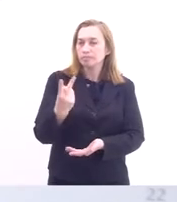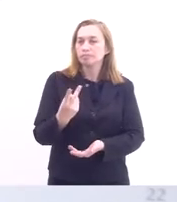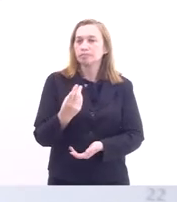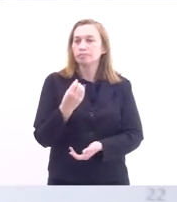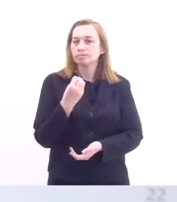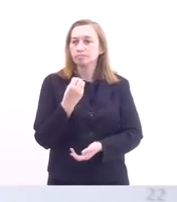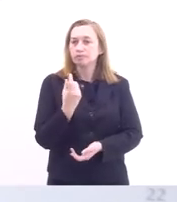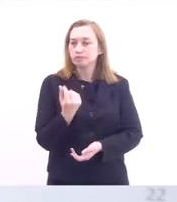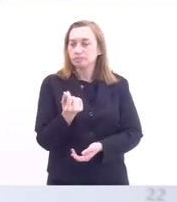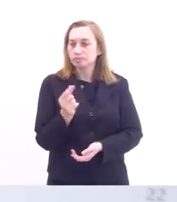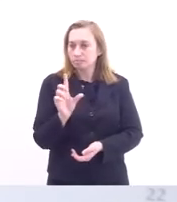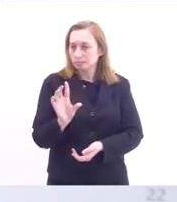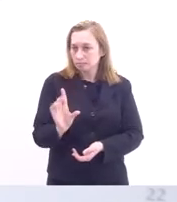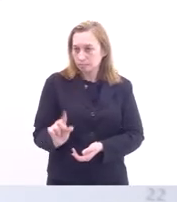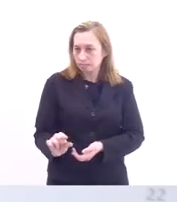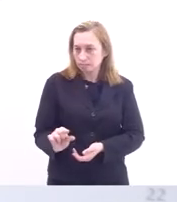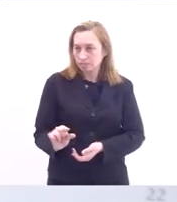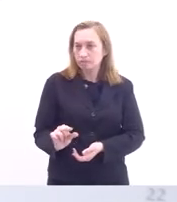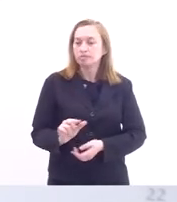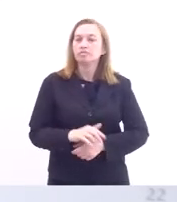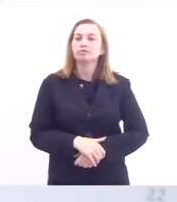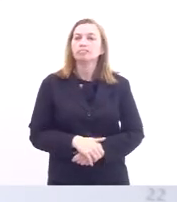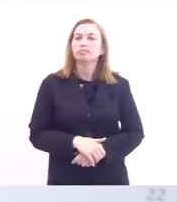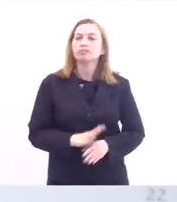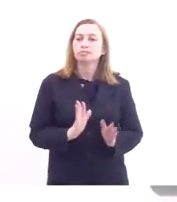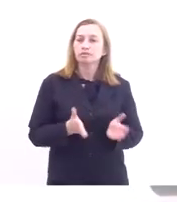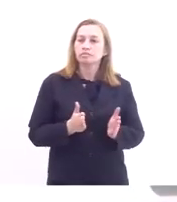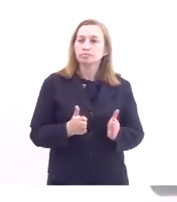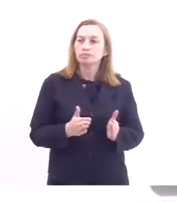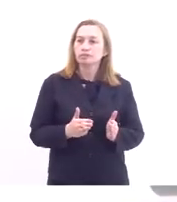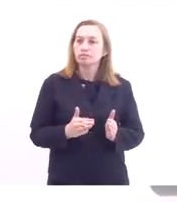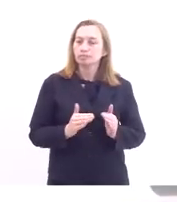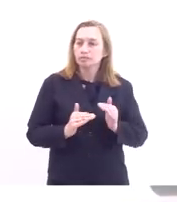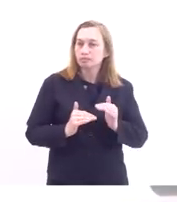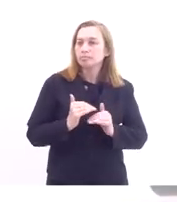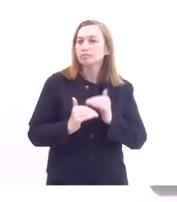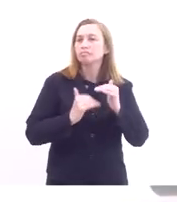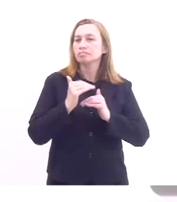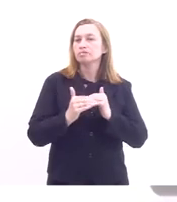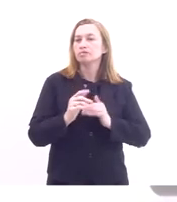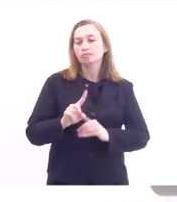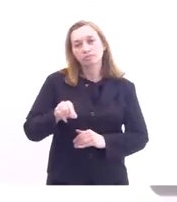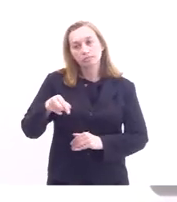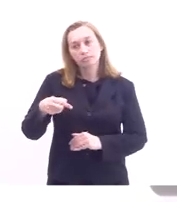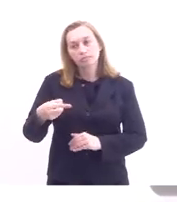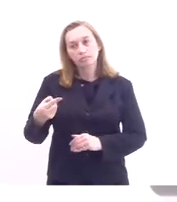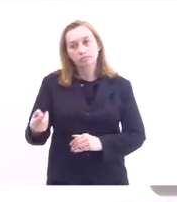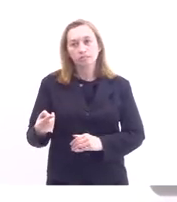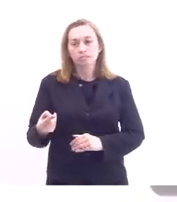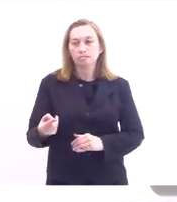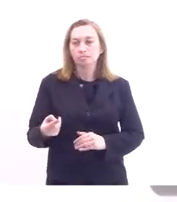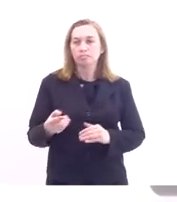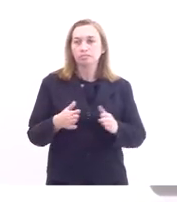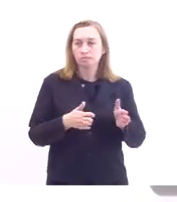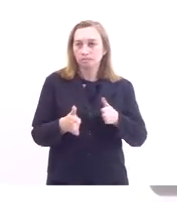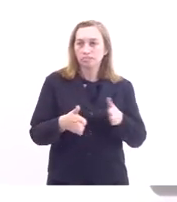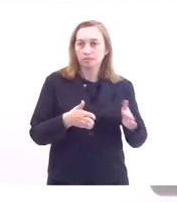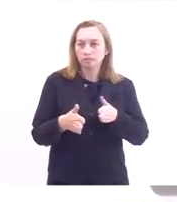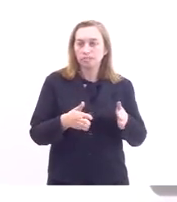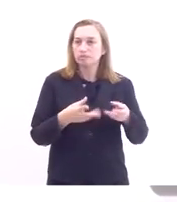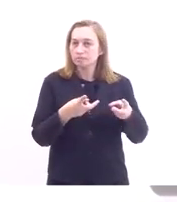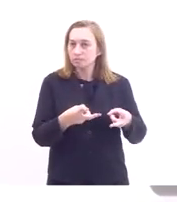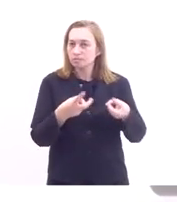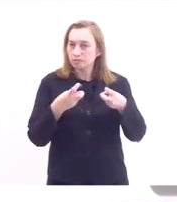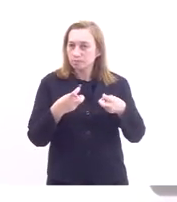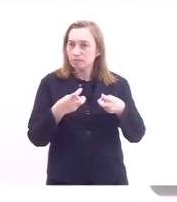bem baixinho e que, na verdade, agora essa curva vai começar a se acentuar, né? No próximo quadrimestre, a gente já vai